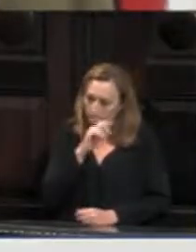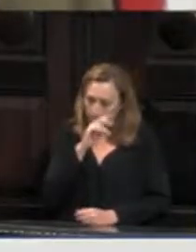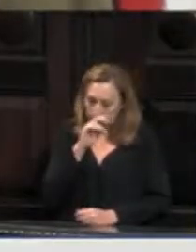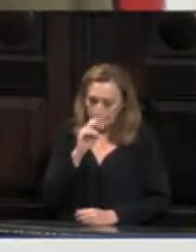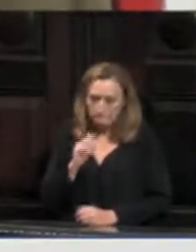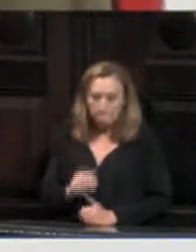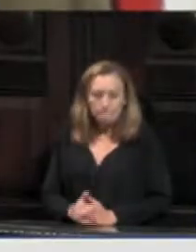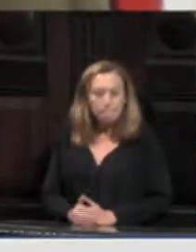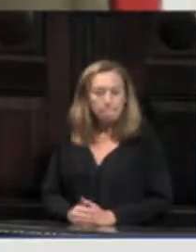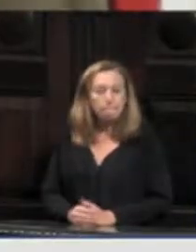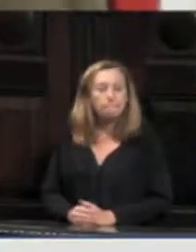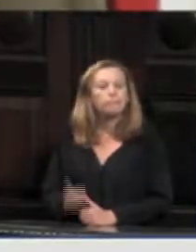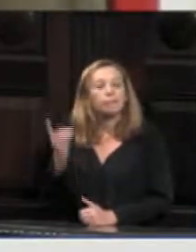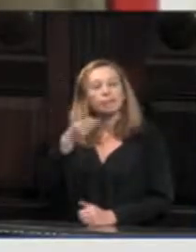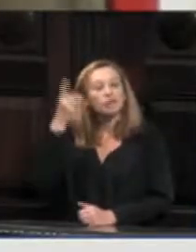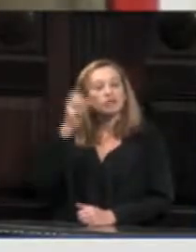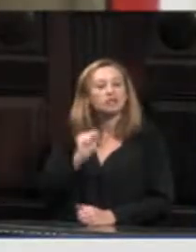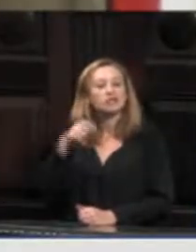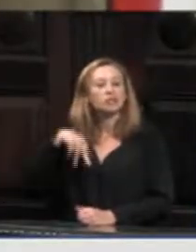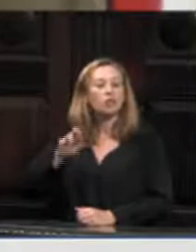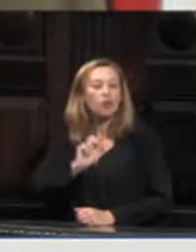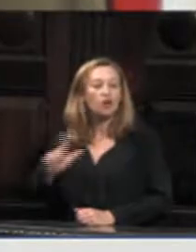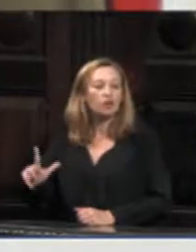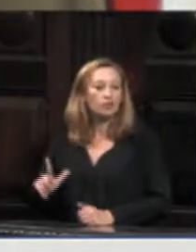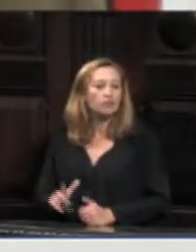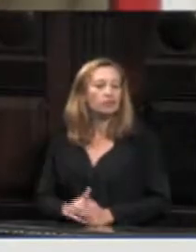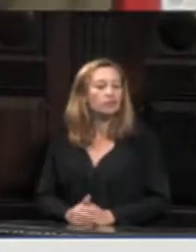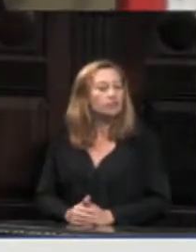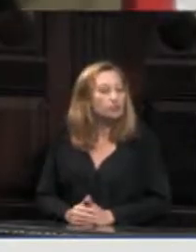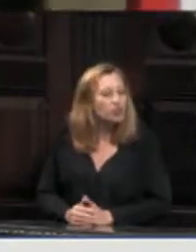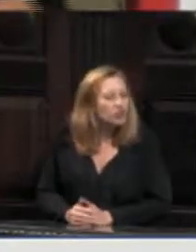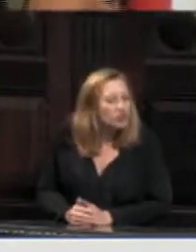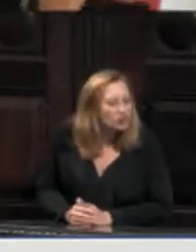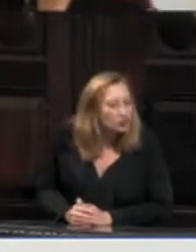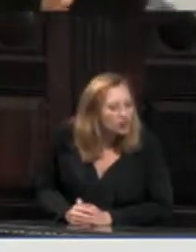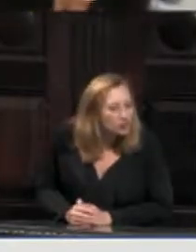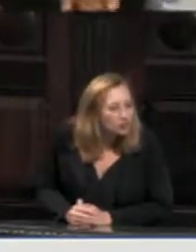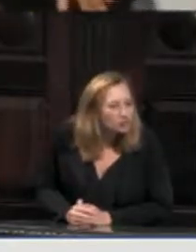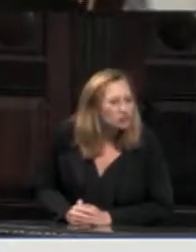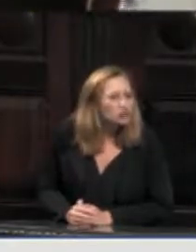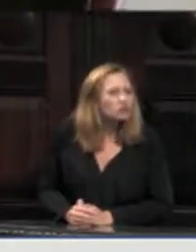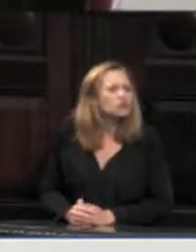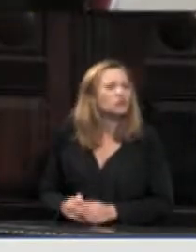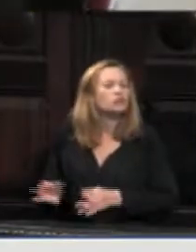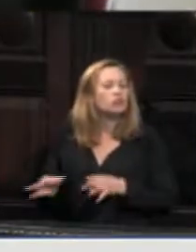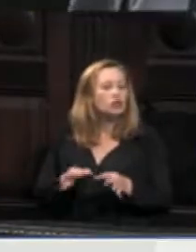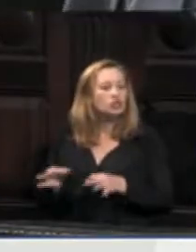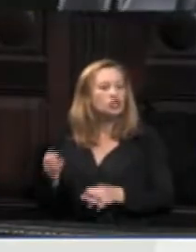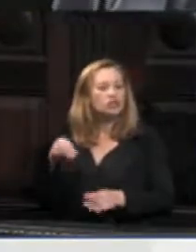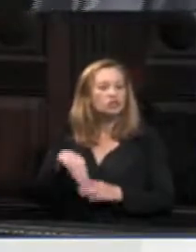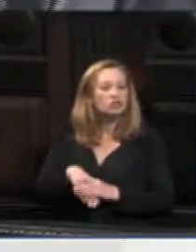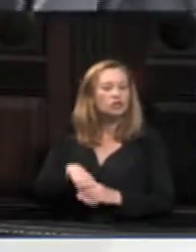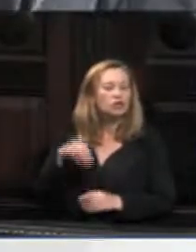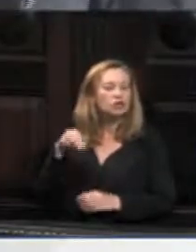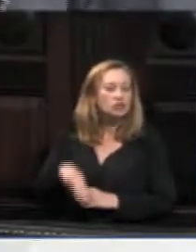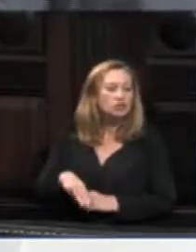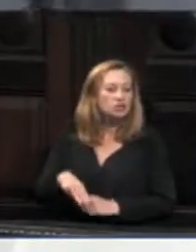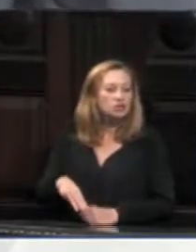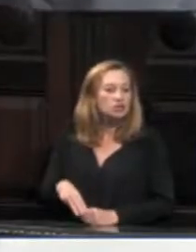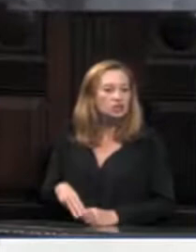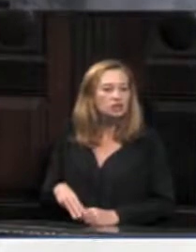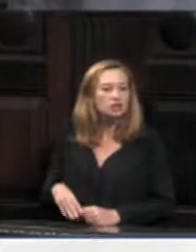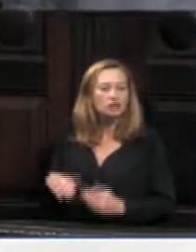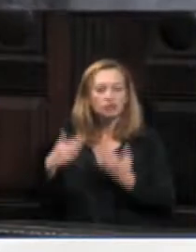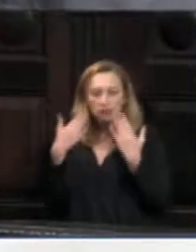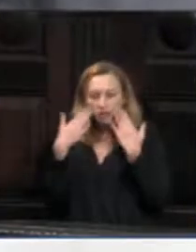Pelo DEM. Deputado Samuel Malafaia. A bancada do DEM apoia o projeto, vota sim, representado aqui nessa